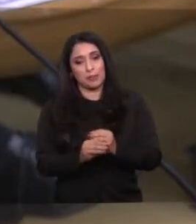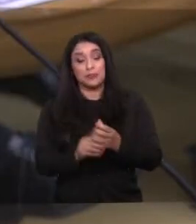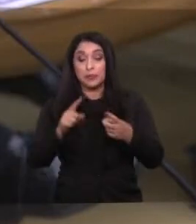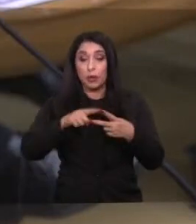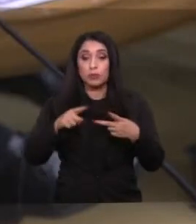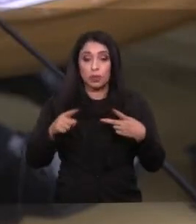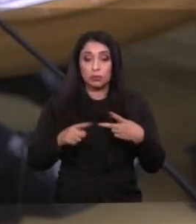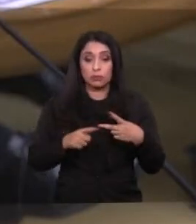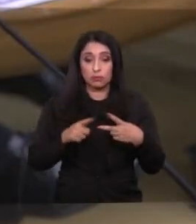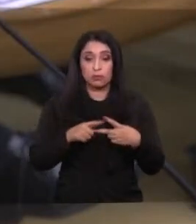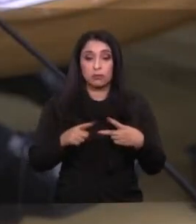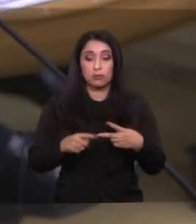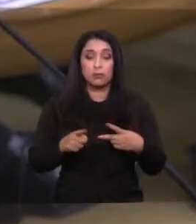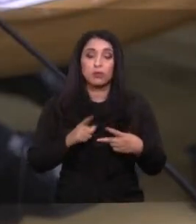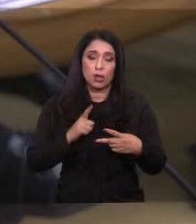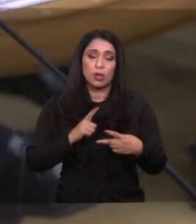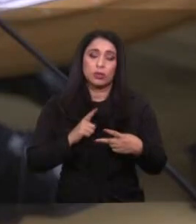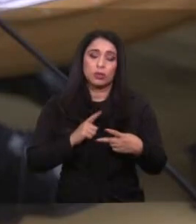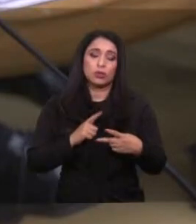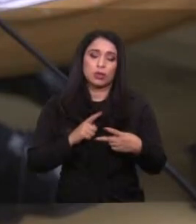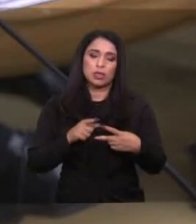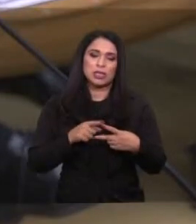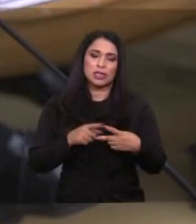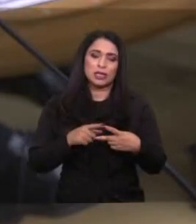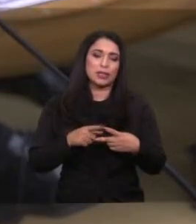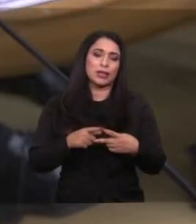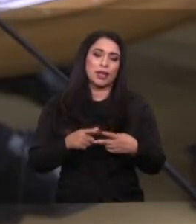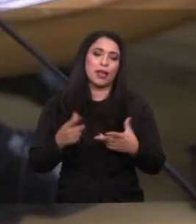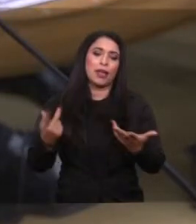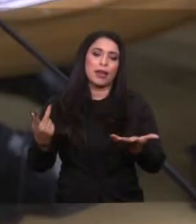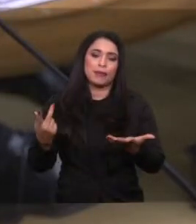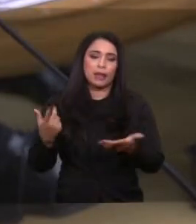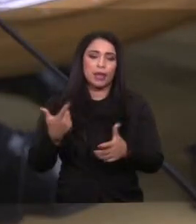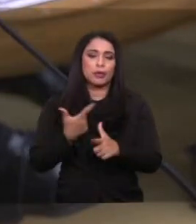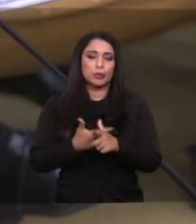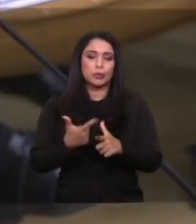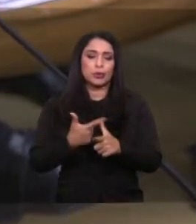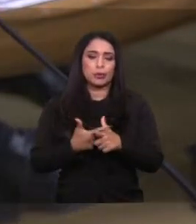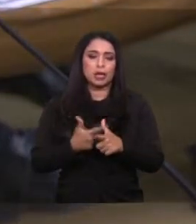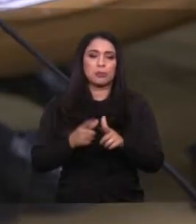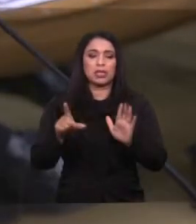dois grandes pontos que maculam na origem esta lei